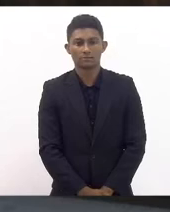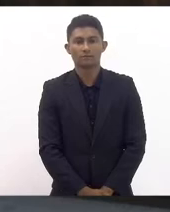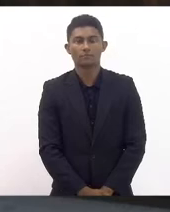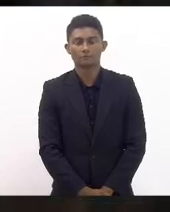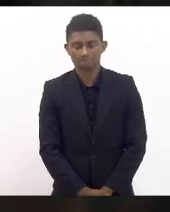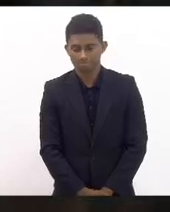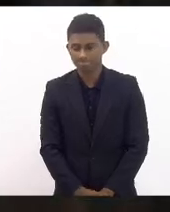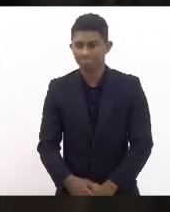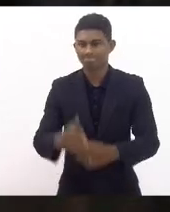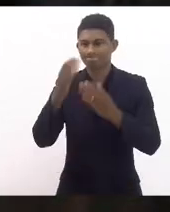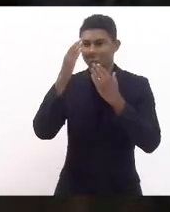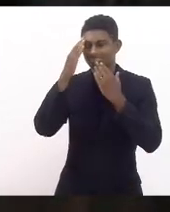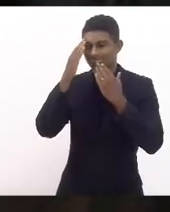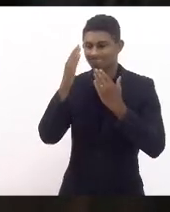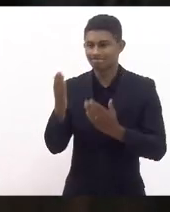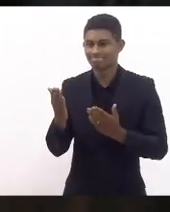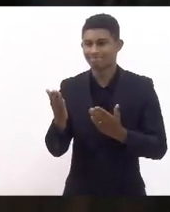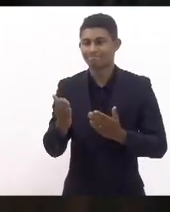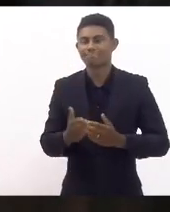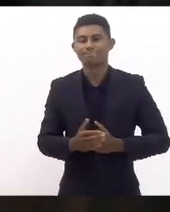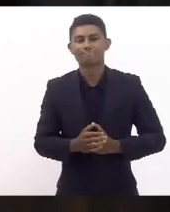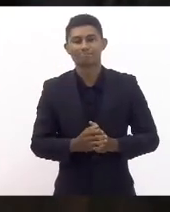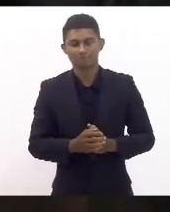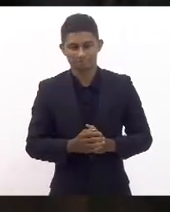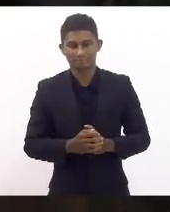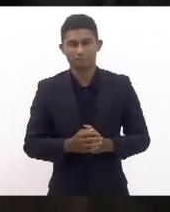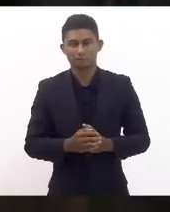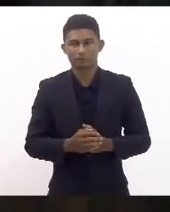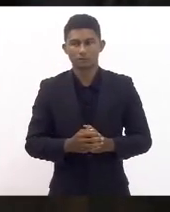Obrigado, Coronel Salema.